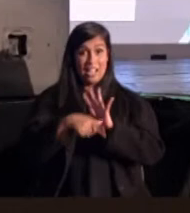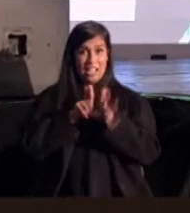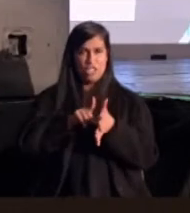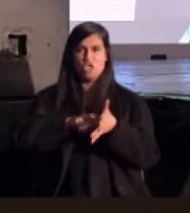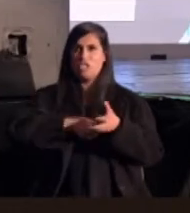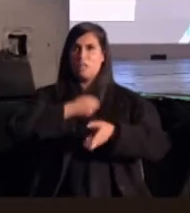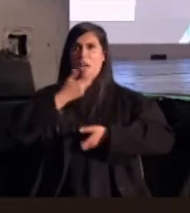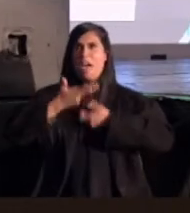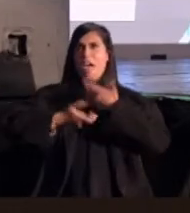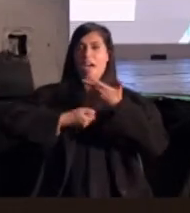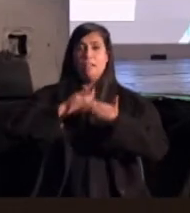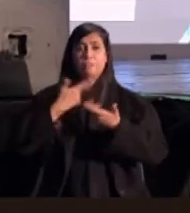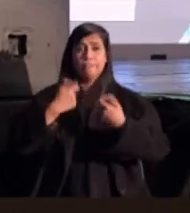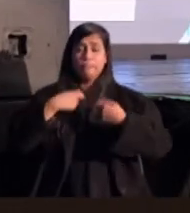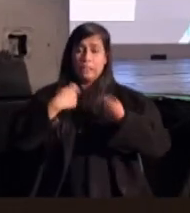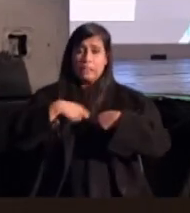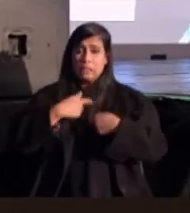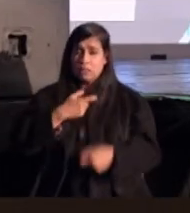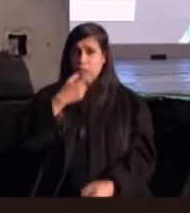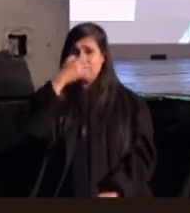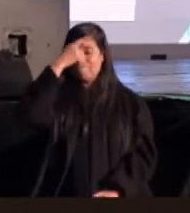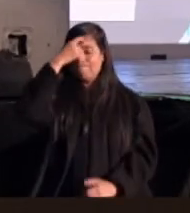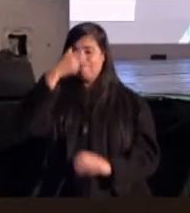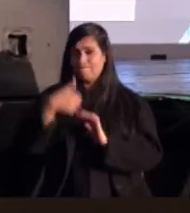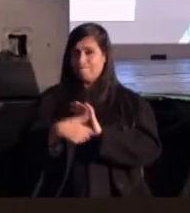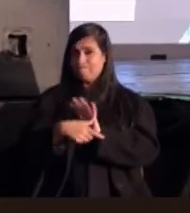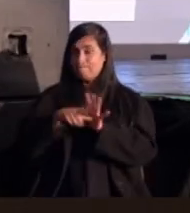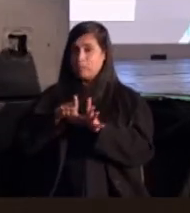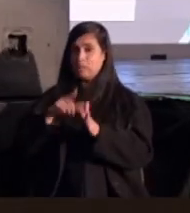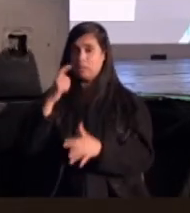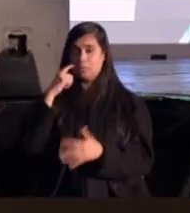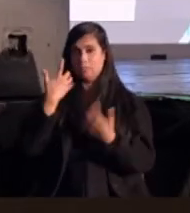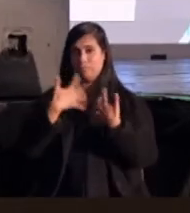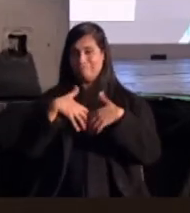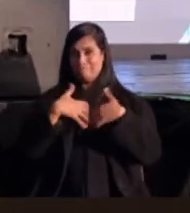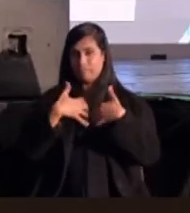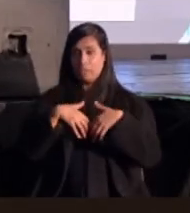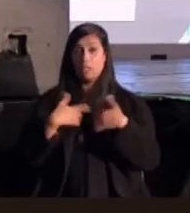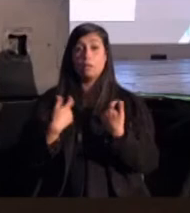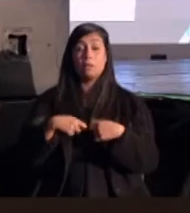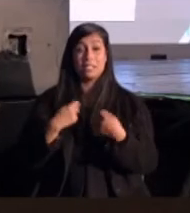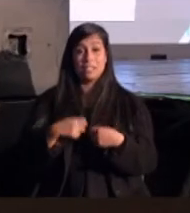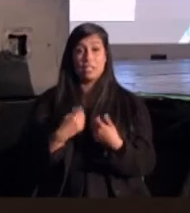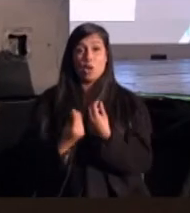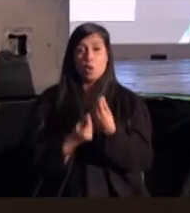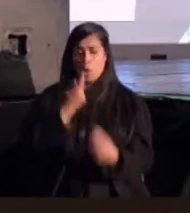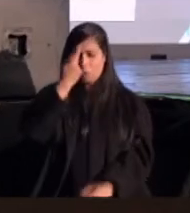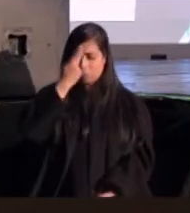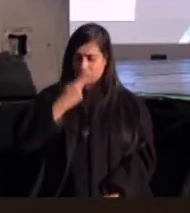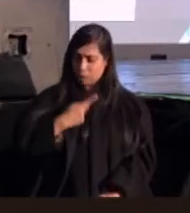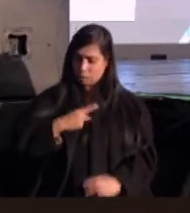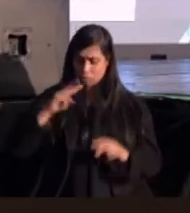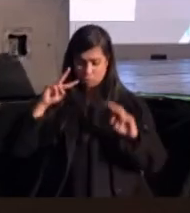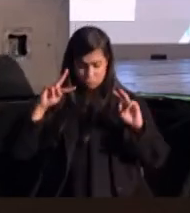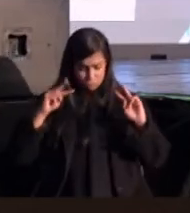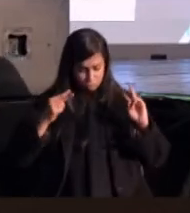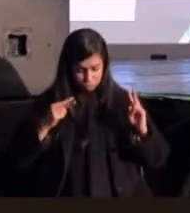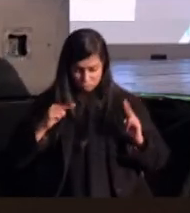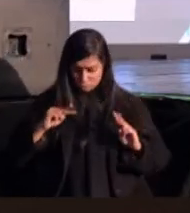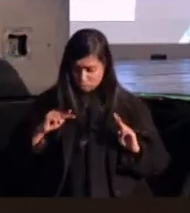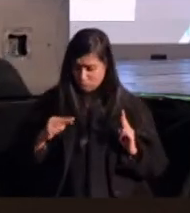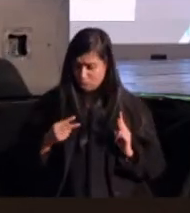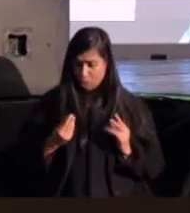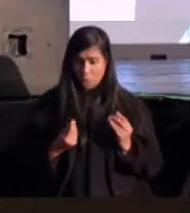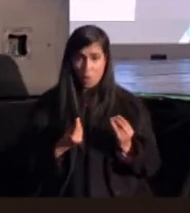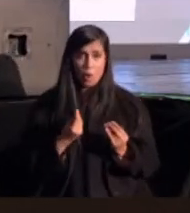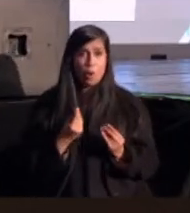mundo, o nosso desafio fundamental é como somos capazes de acessar